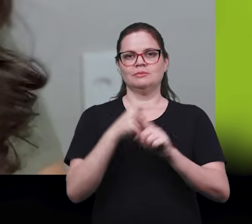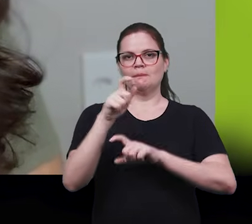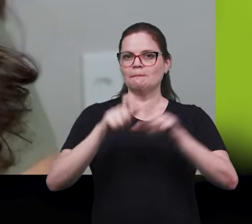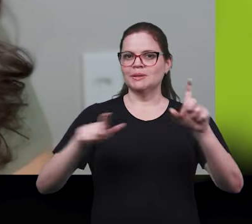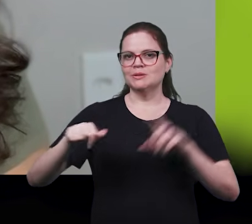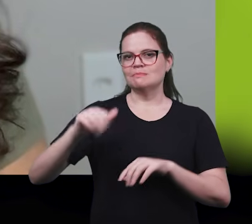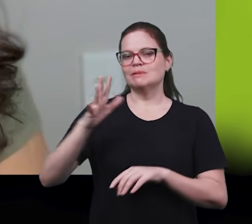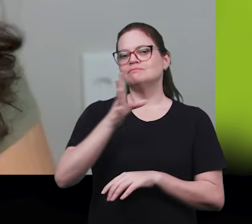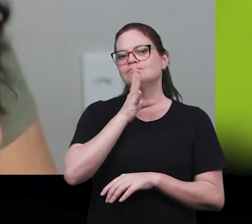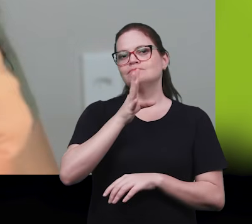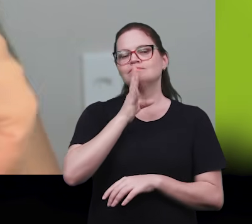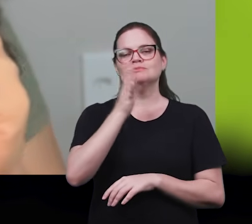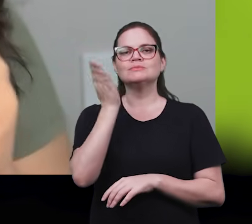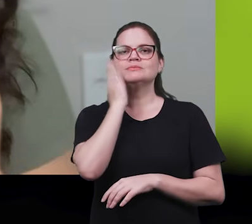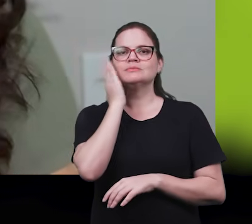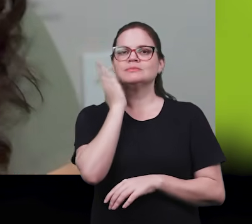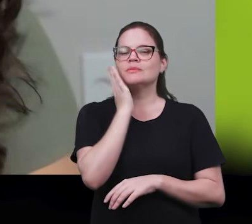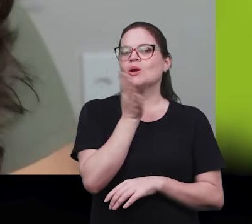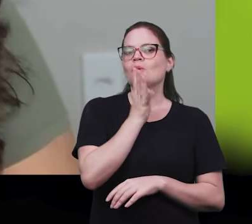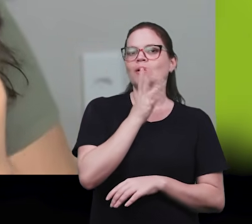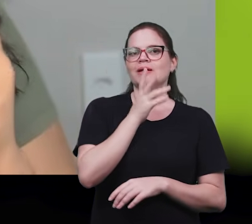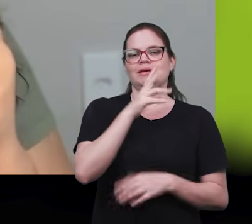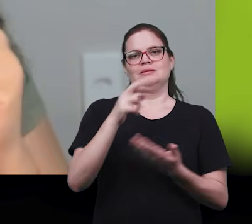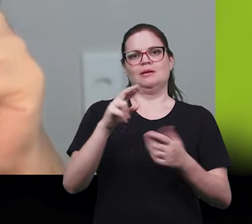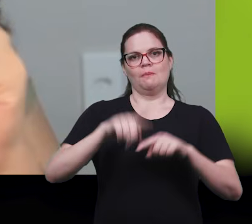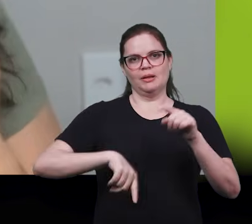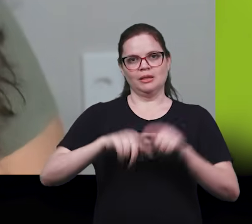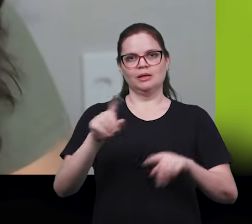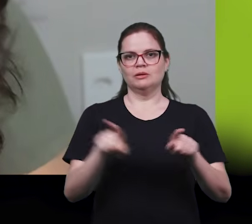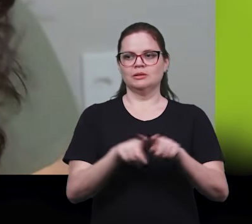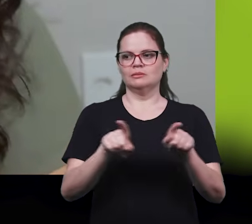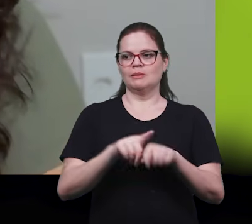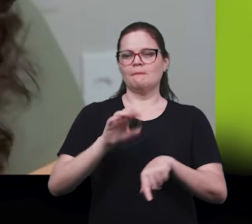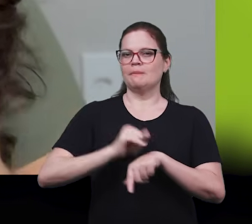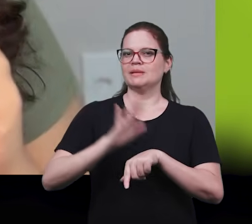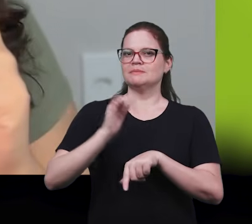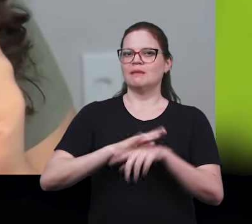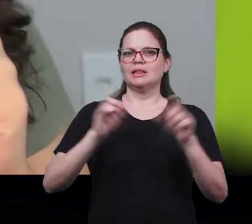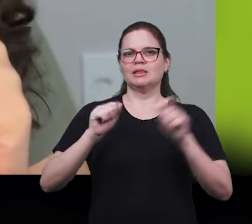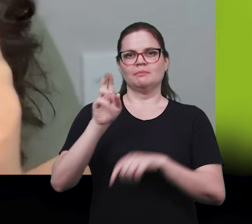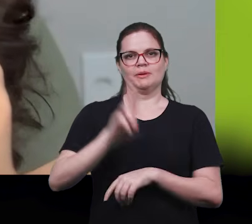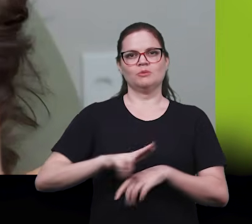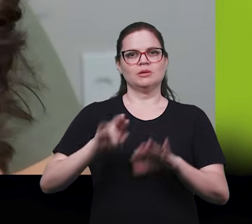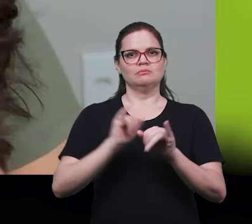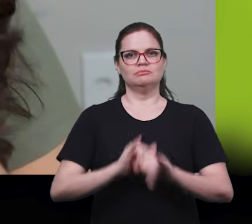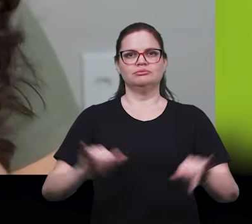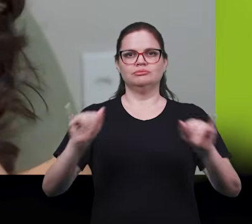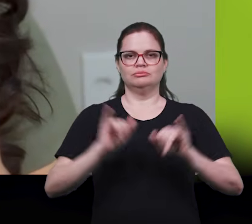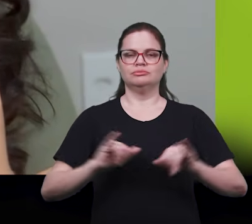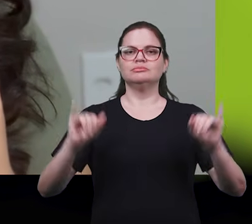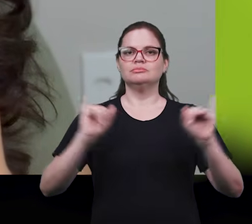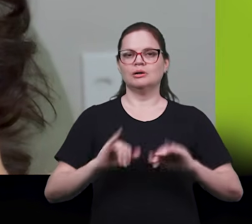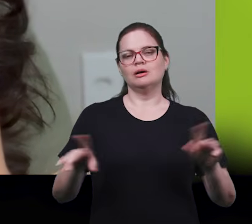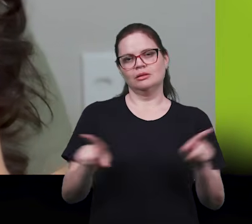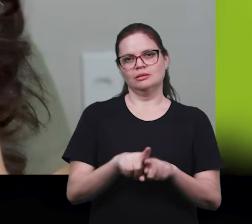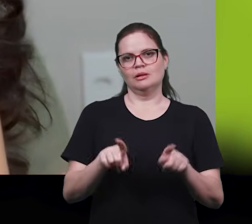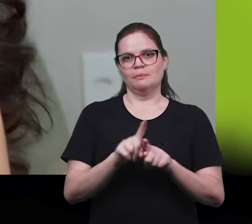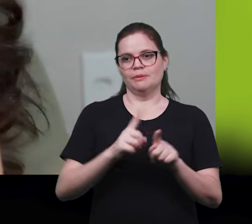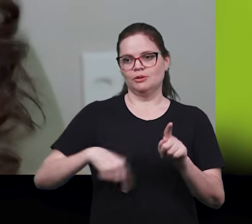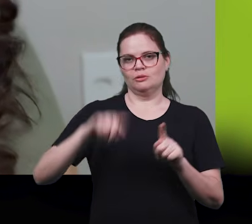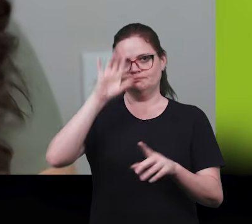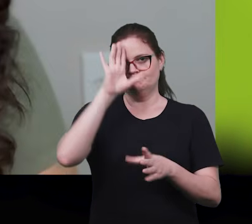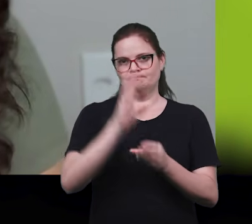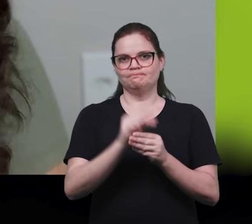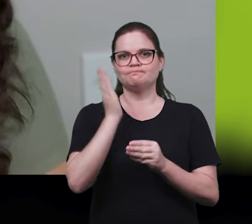possam conhecer esse recurso, para que mais e mais ele possa ser difundido e sim, a obra ela acaba